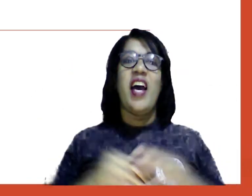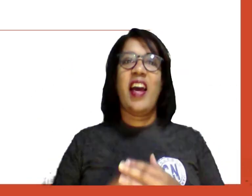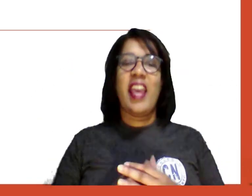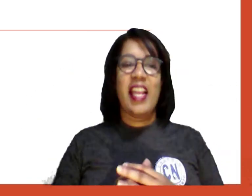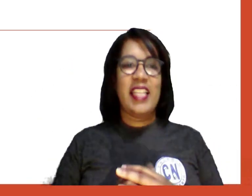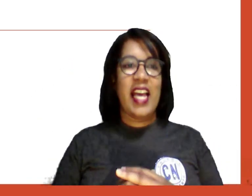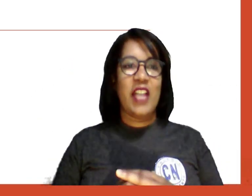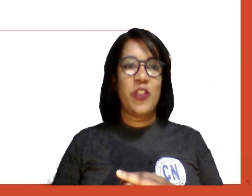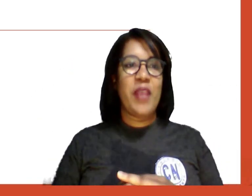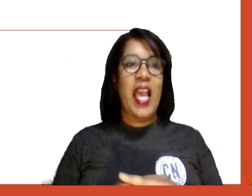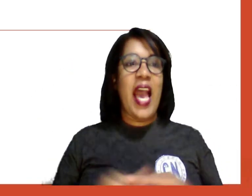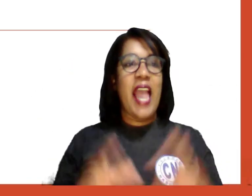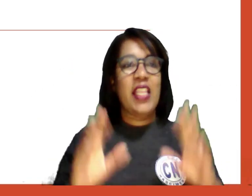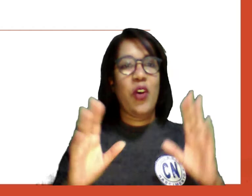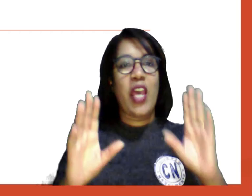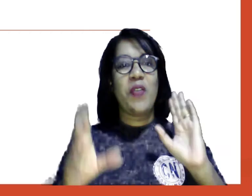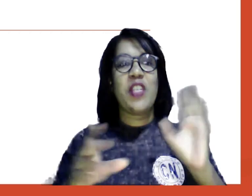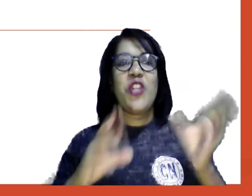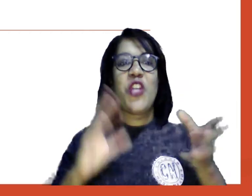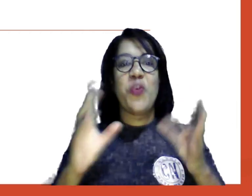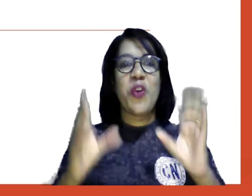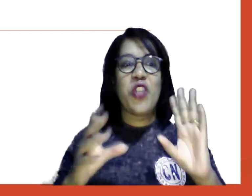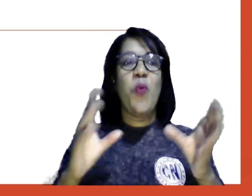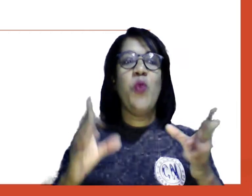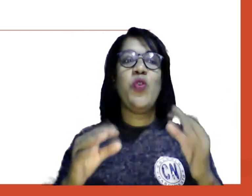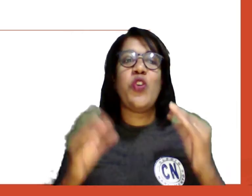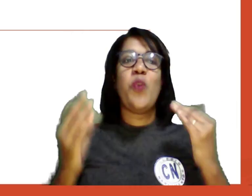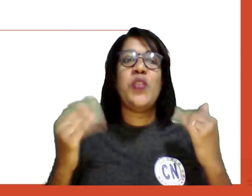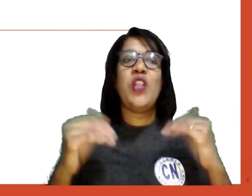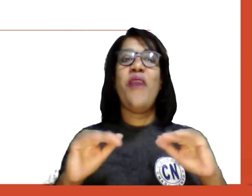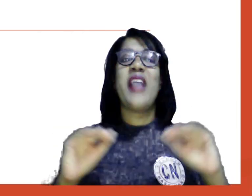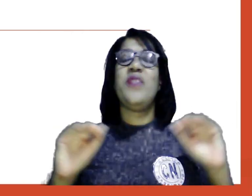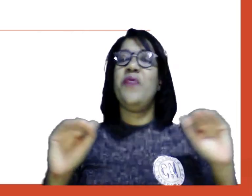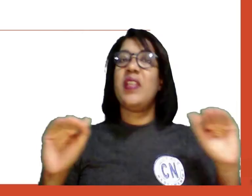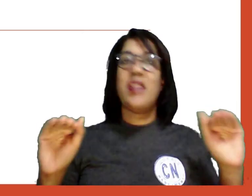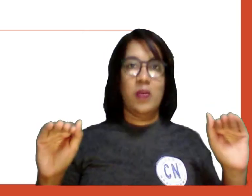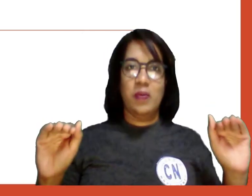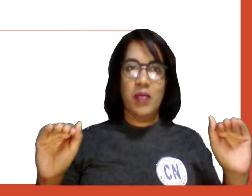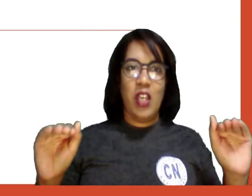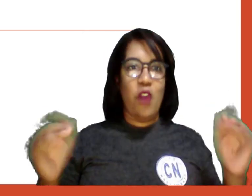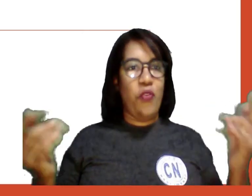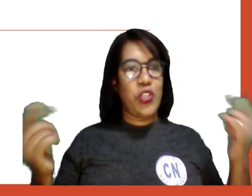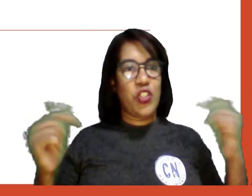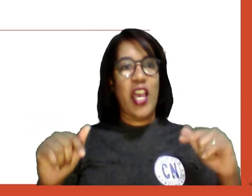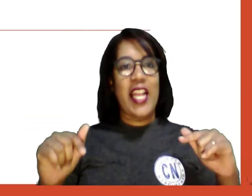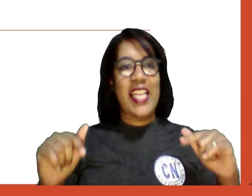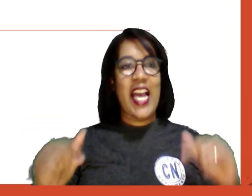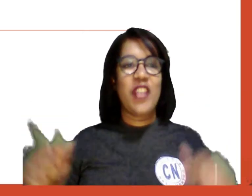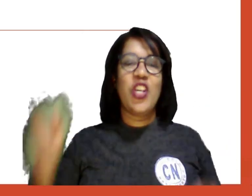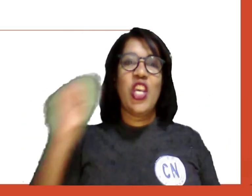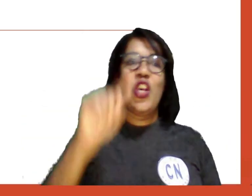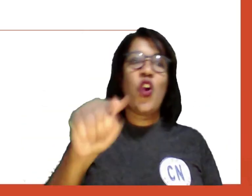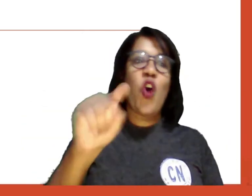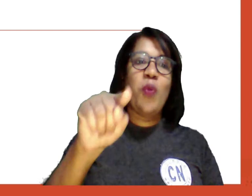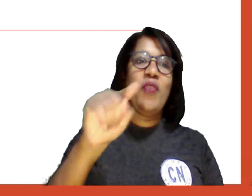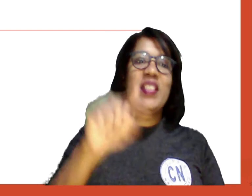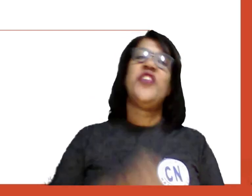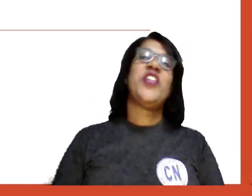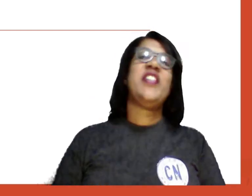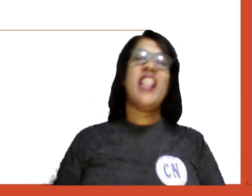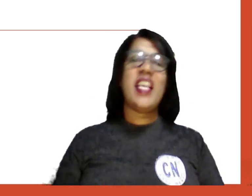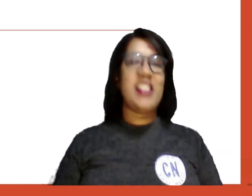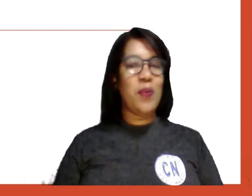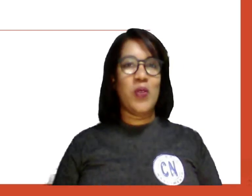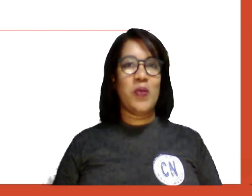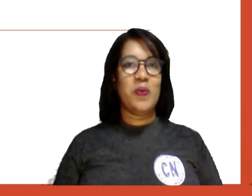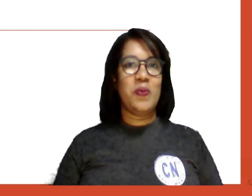invés de achar a realidade? Ah, então eu quero que vocês tentem imaginar o um mundo como se não houvesse ficção, fosse só realidade. E como você